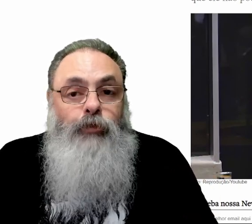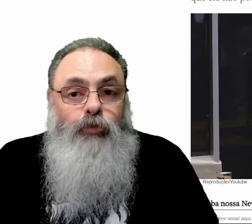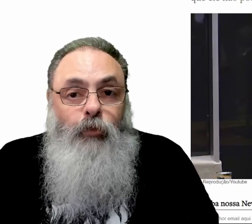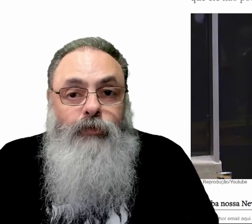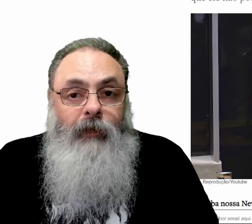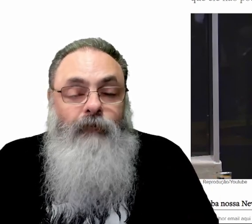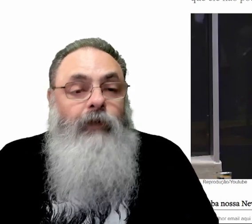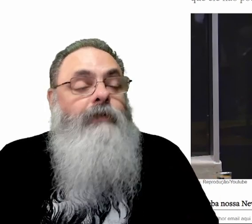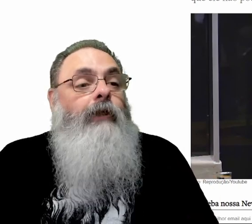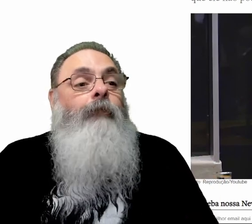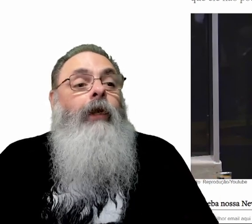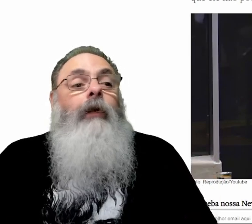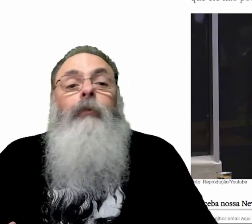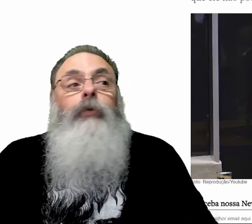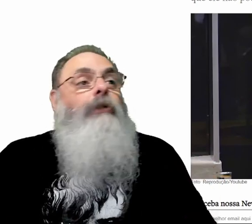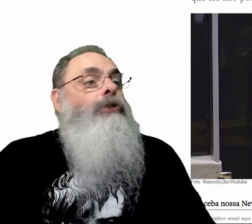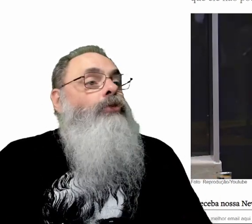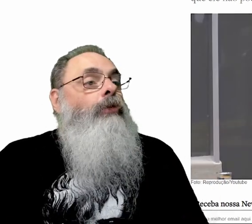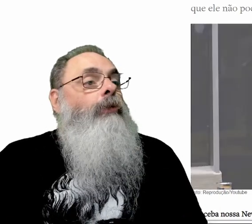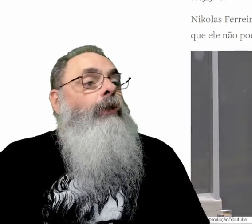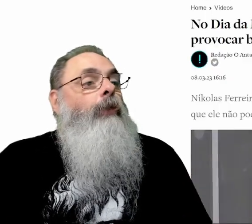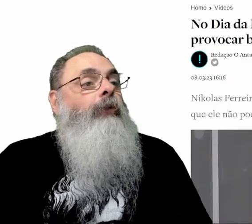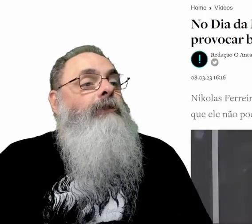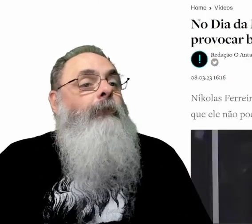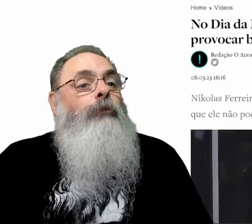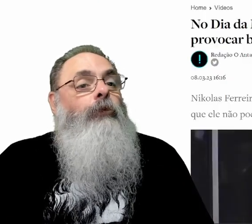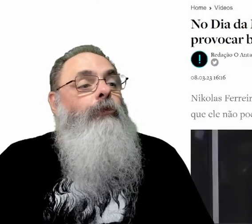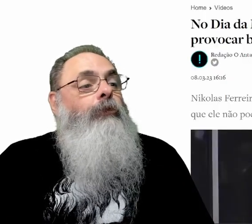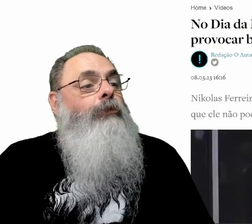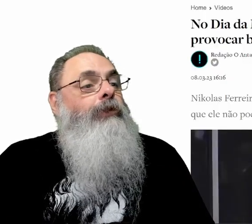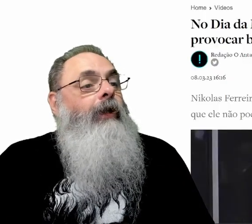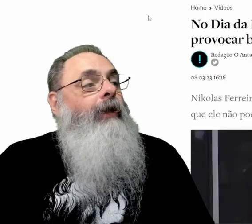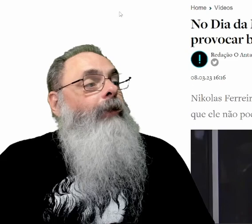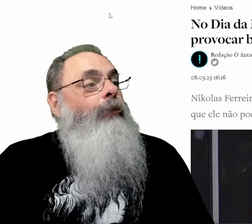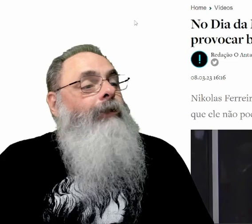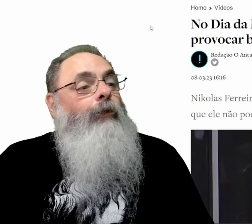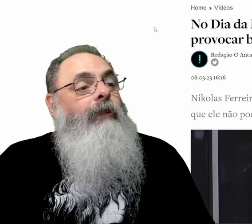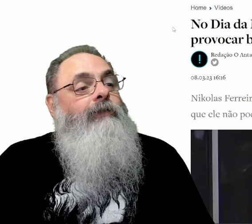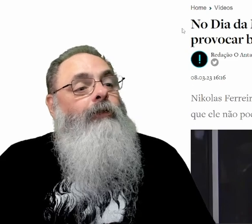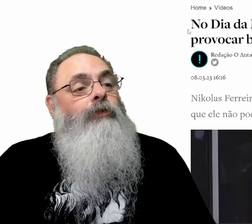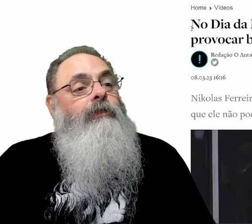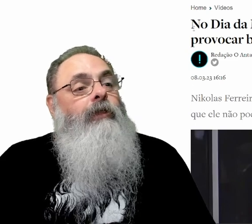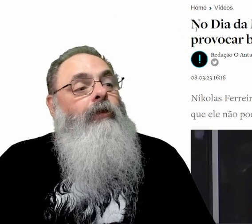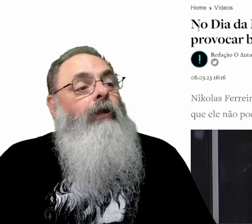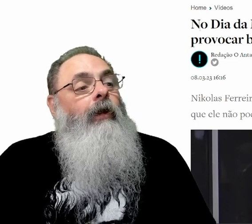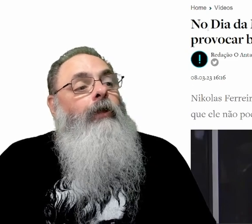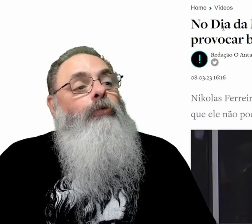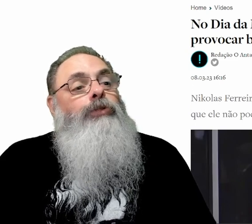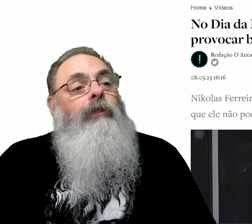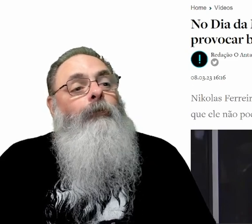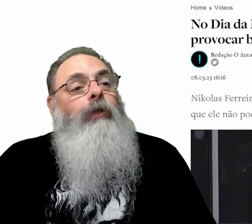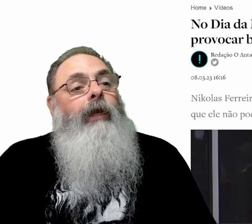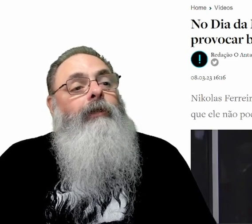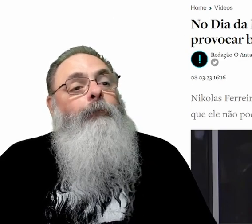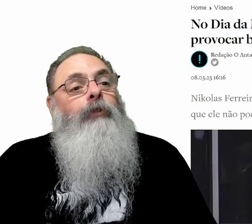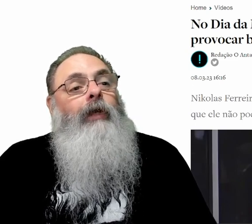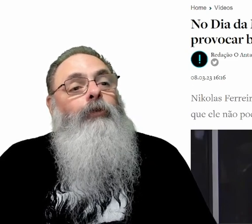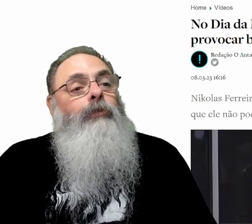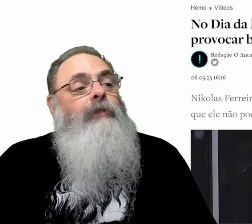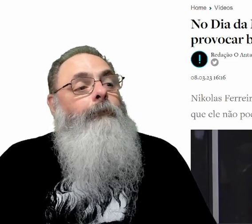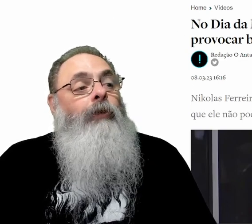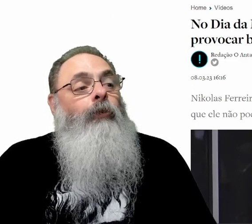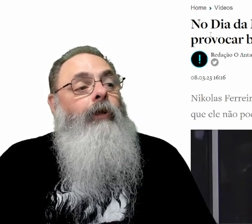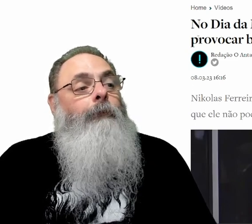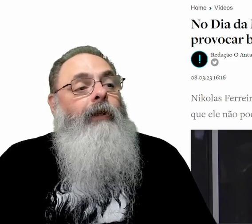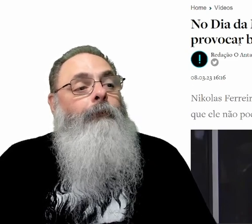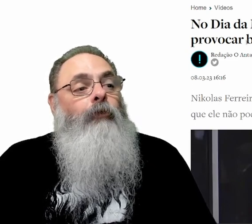qual foi o discurso que ele fez né muita gente colocou aqui ó por exemplo o antagonista a notícia que no dia da mulher Deputado